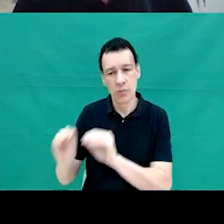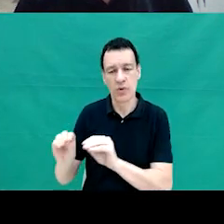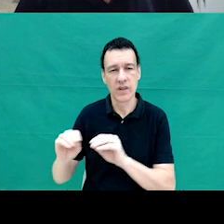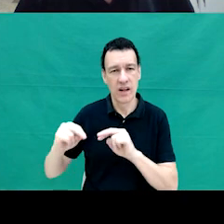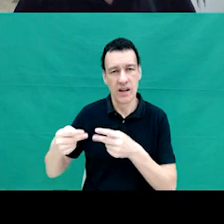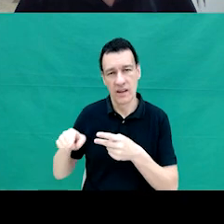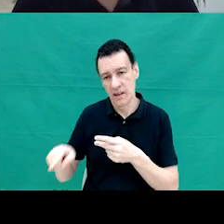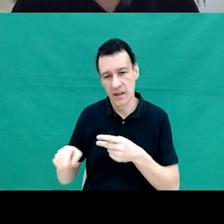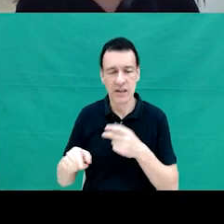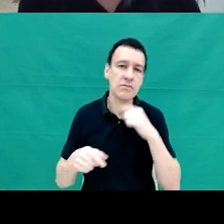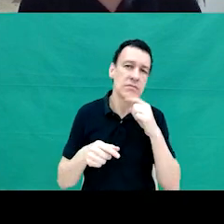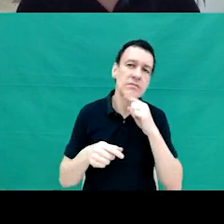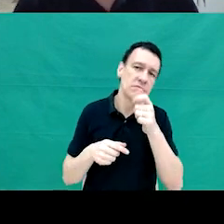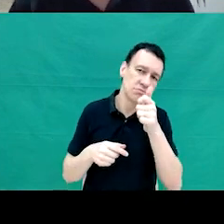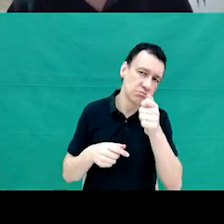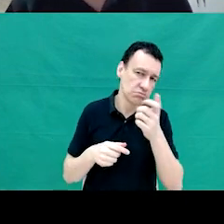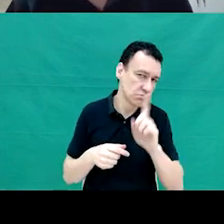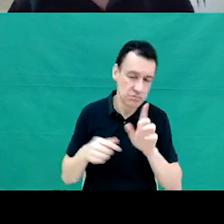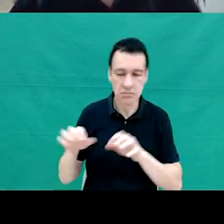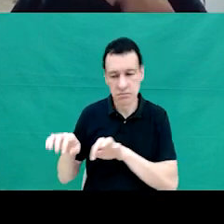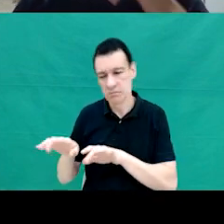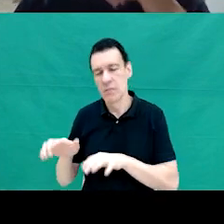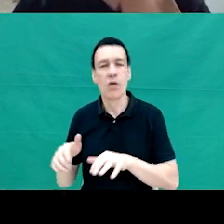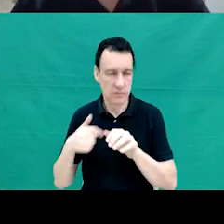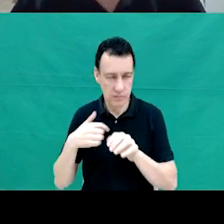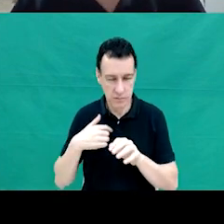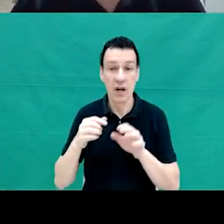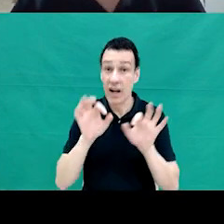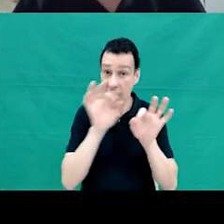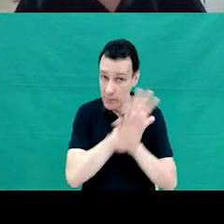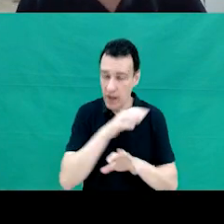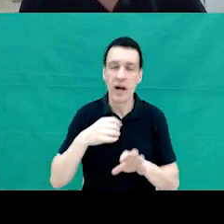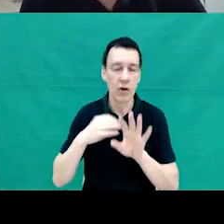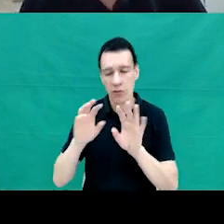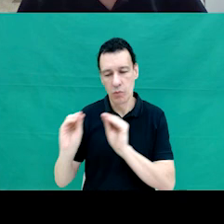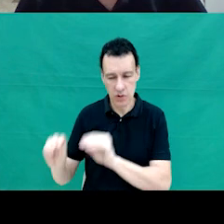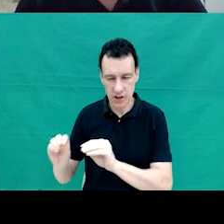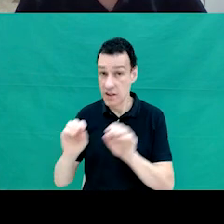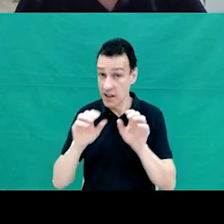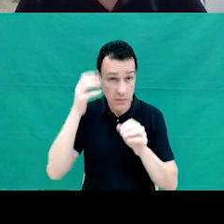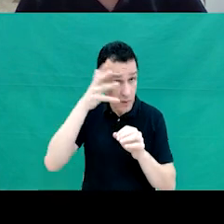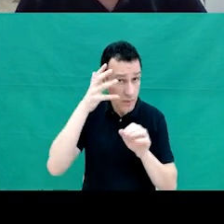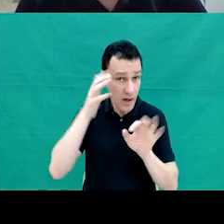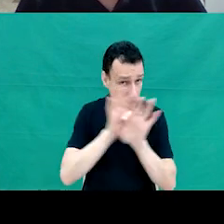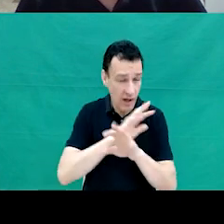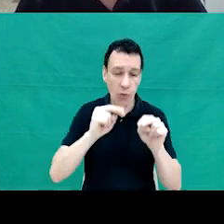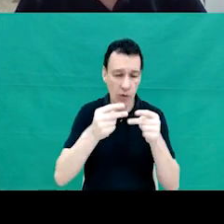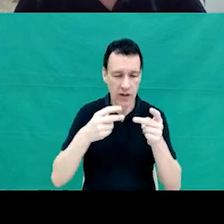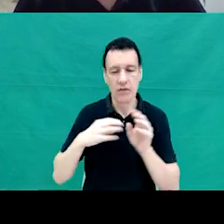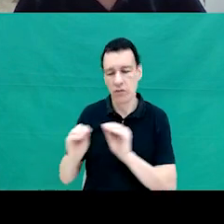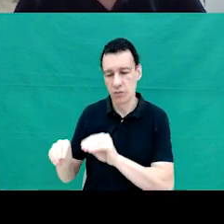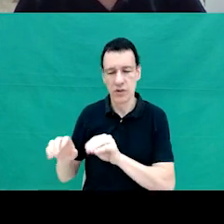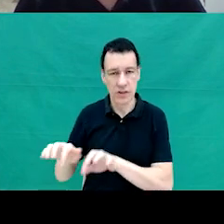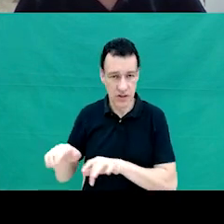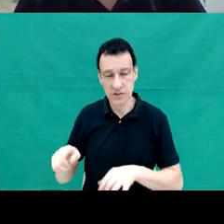Code. Encerrando aqui, eu já vou colocar aqui o conteúdo, perdão, o link no chat. Bem,